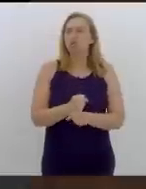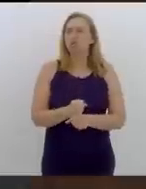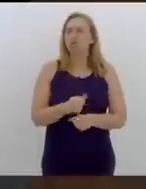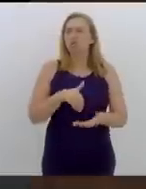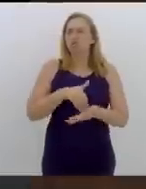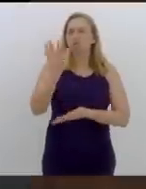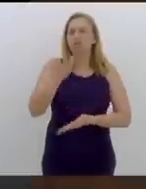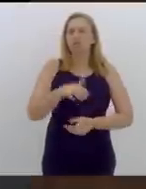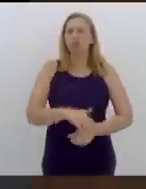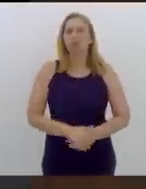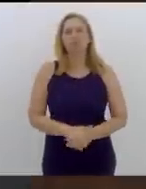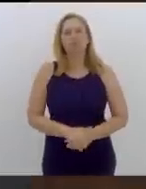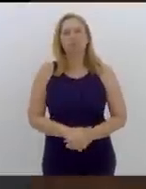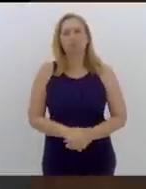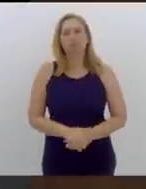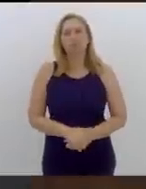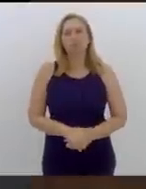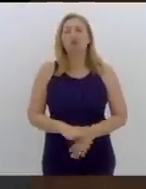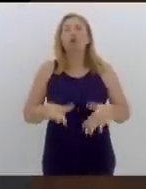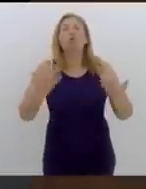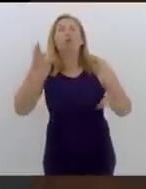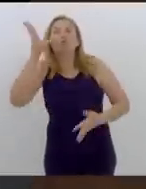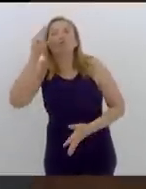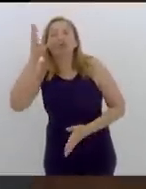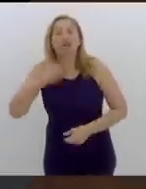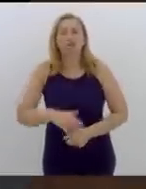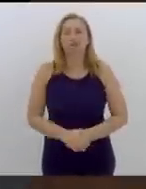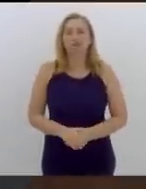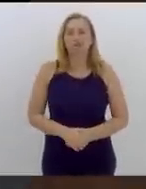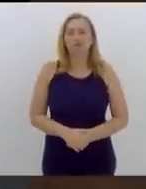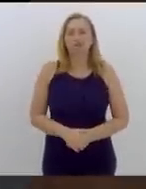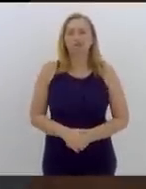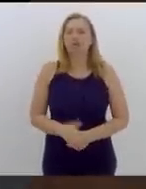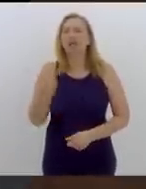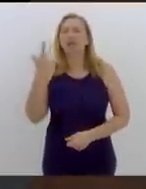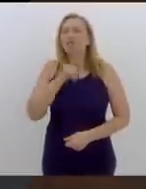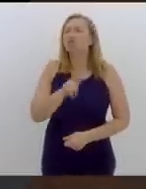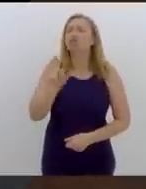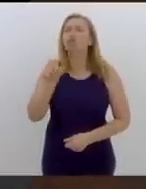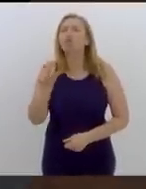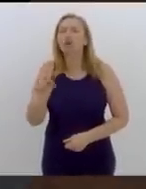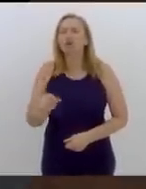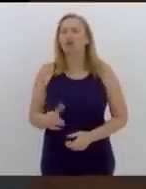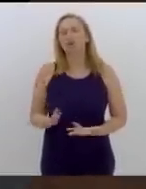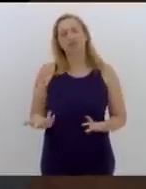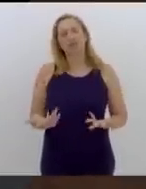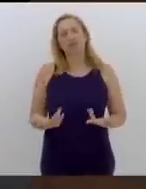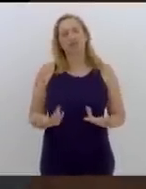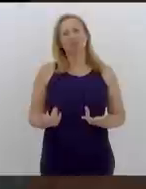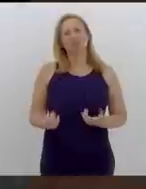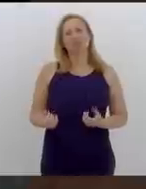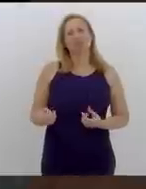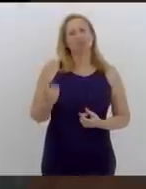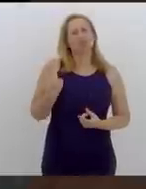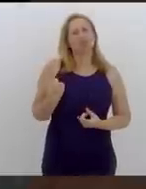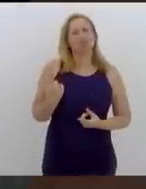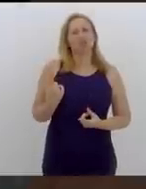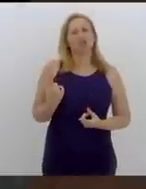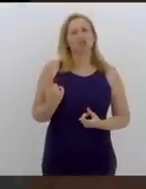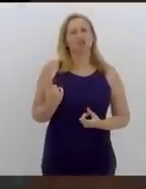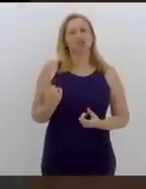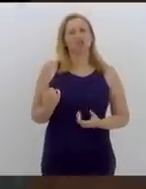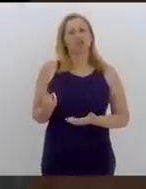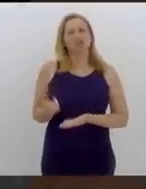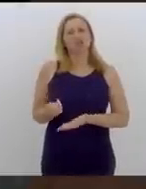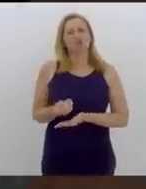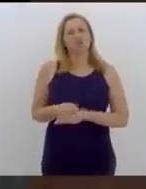um ano e me botou na rua qual o interesse o que que ela levou Será que tem alguma coisa lá para ela levar um por fora para mandar o